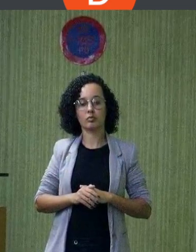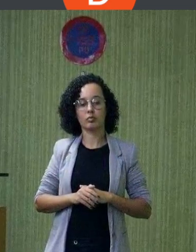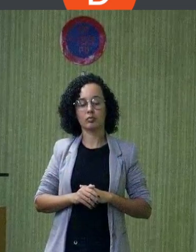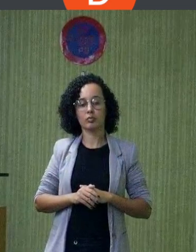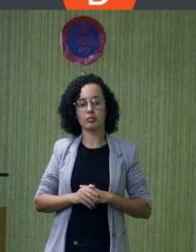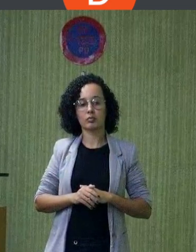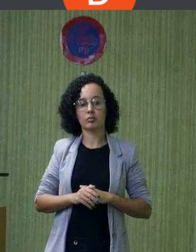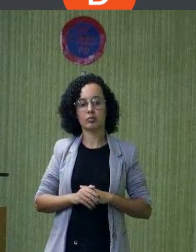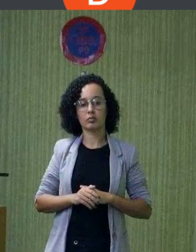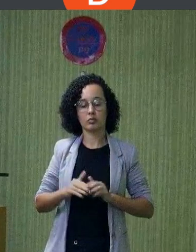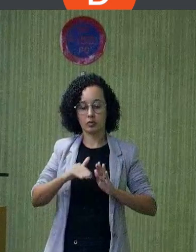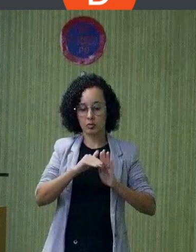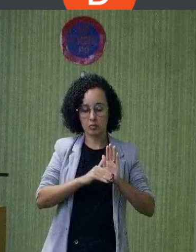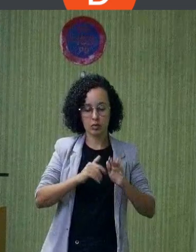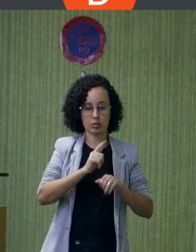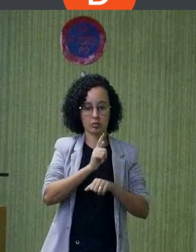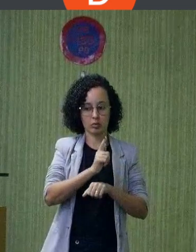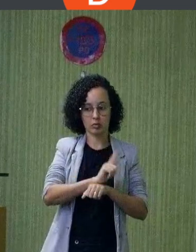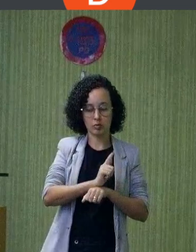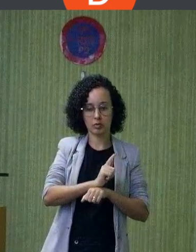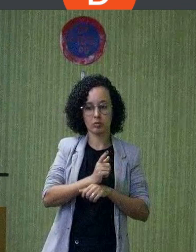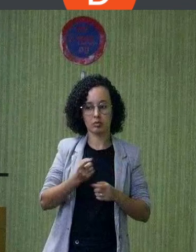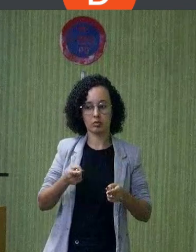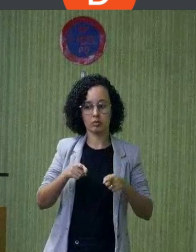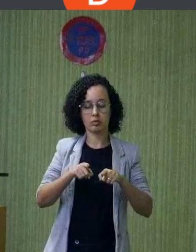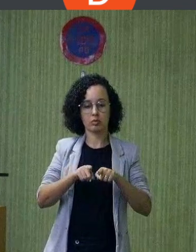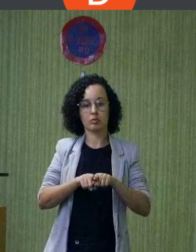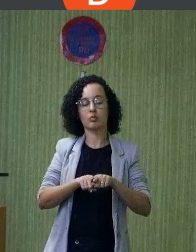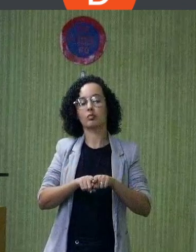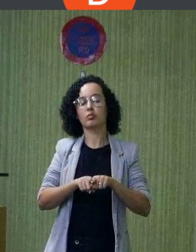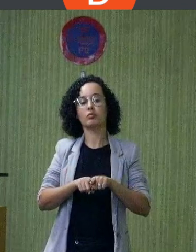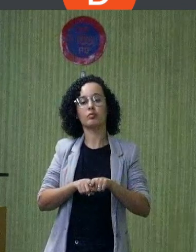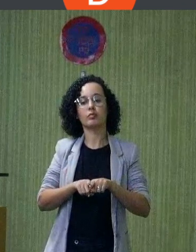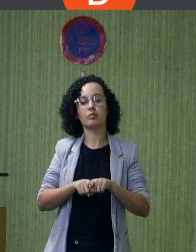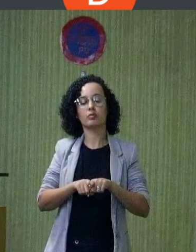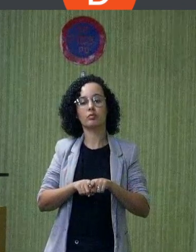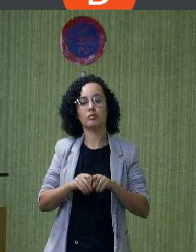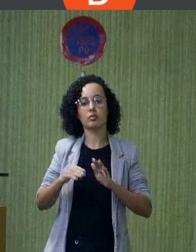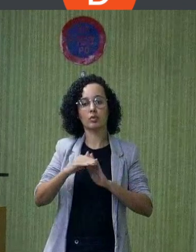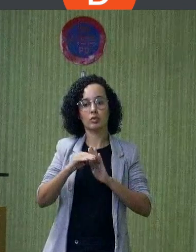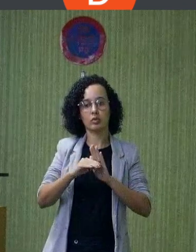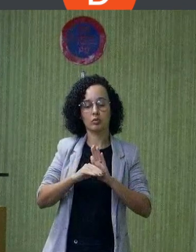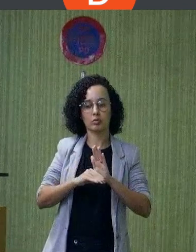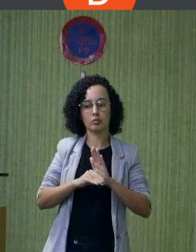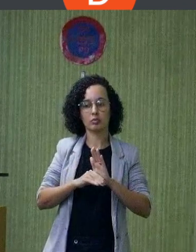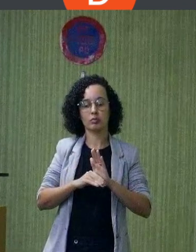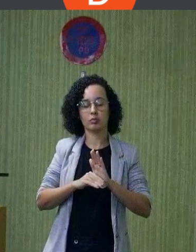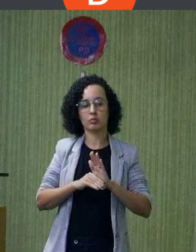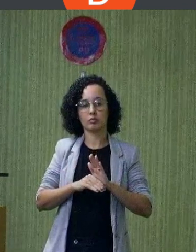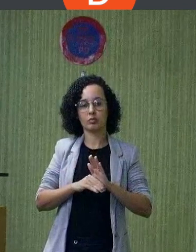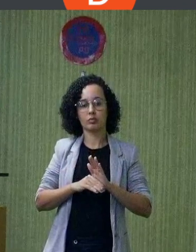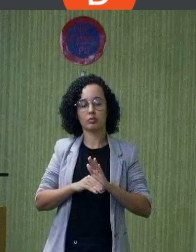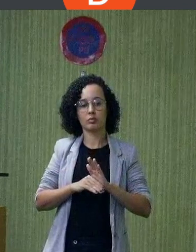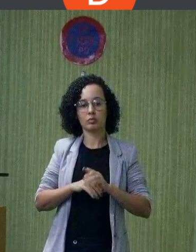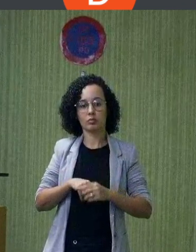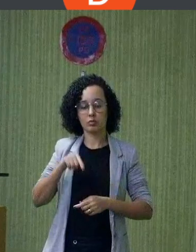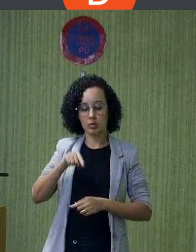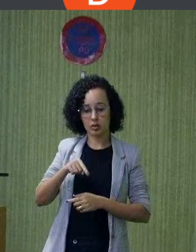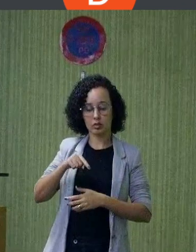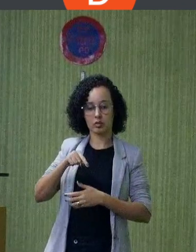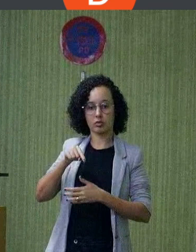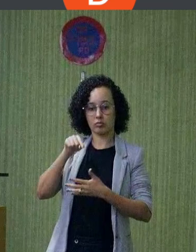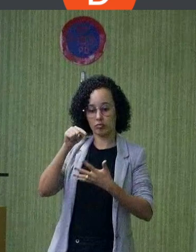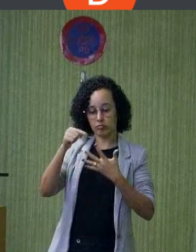eh coadunados com a a os planos decenais então eh essas definições